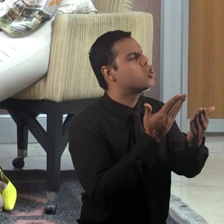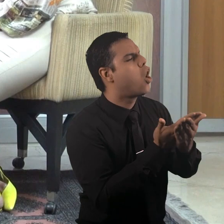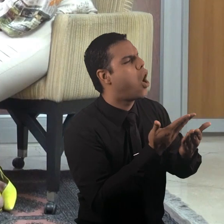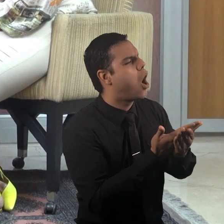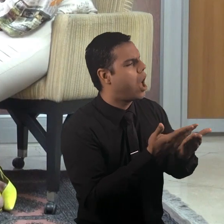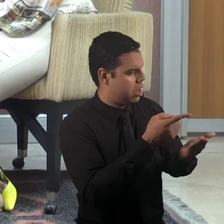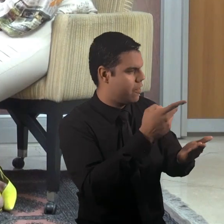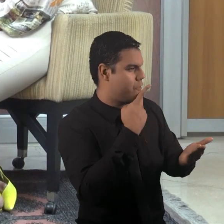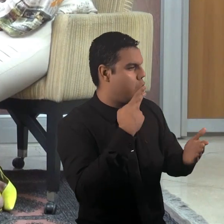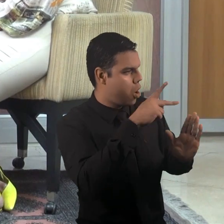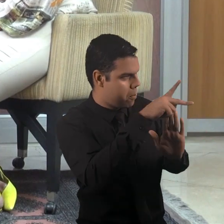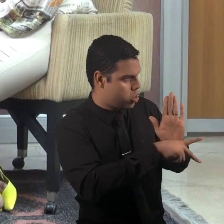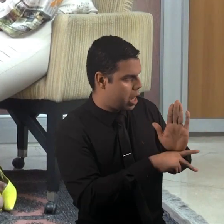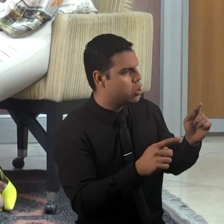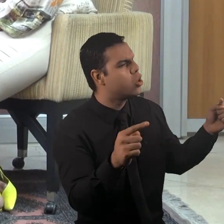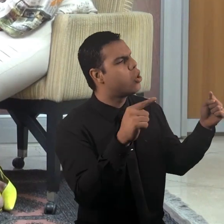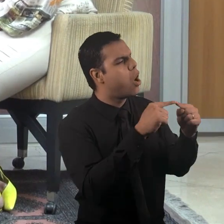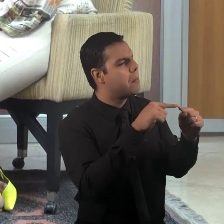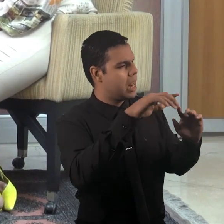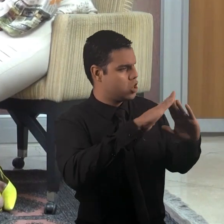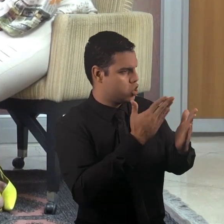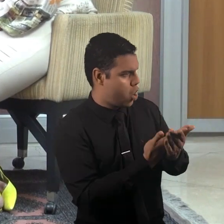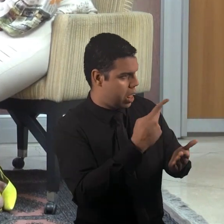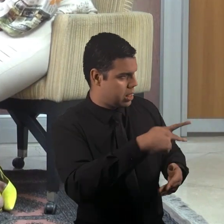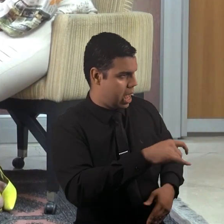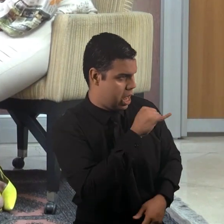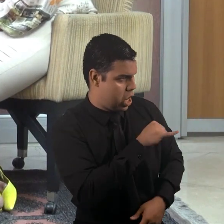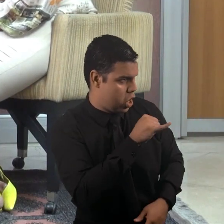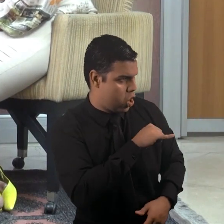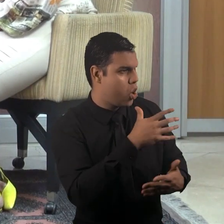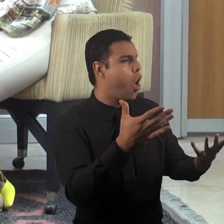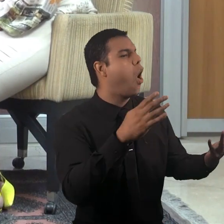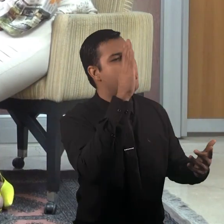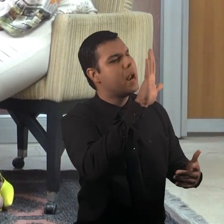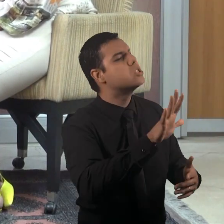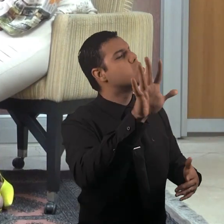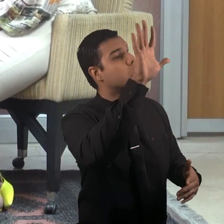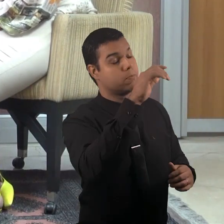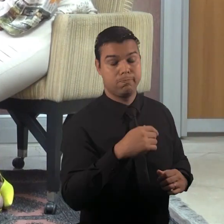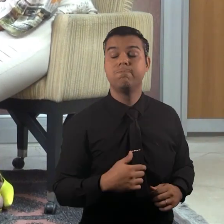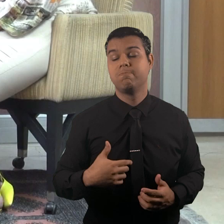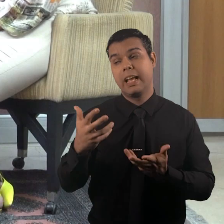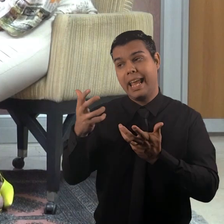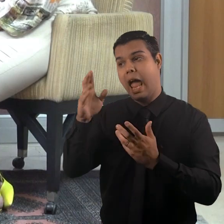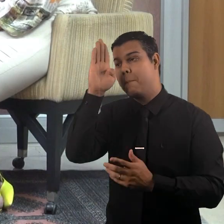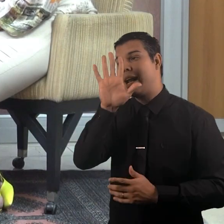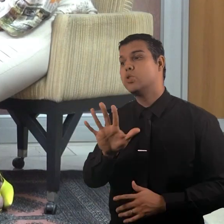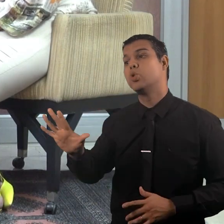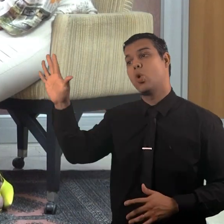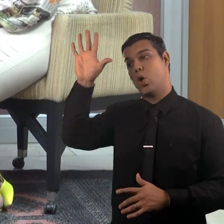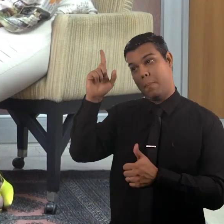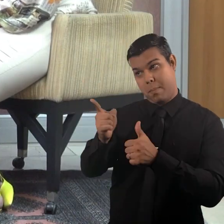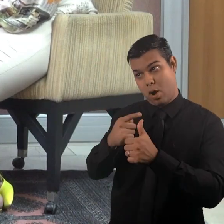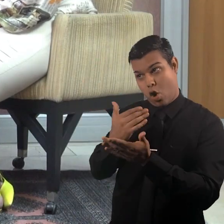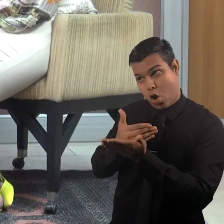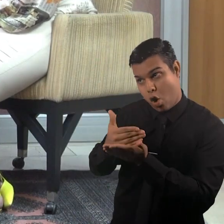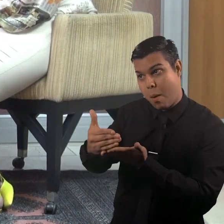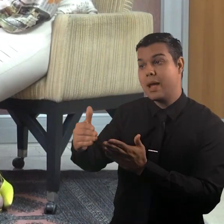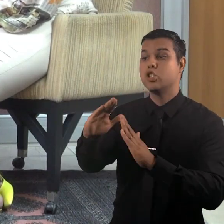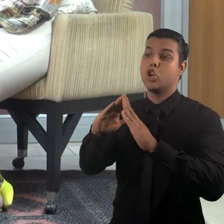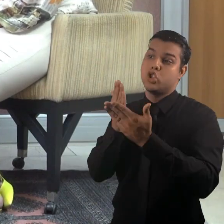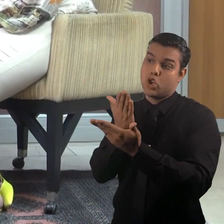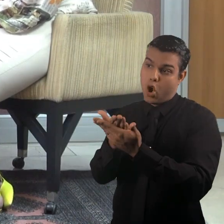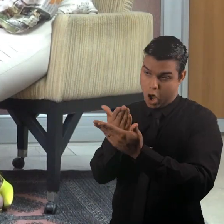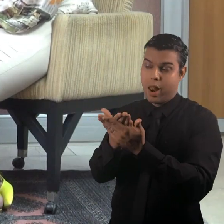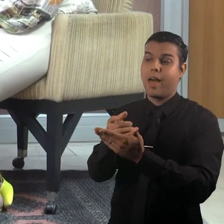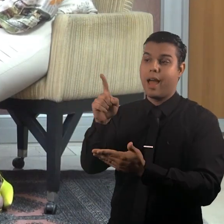nas escolas, ele vai acontecer no estado do Rio de Janeiro, vai acontecer no país inteiro? Como é que vocês estão pretendendo fazer isso? A gente quer fazer isso no país inteiro. Ele começa agora